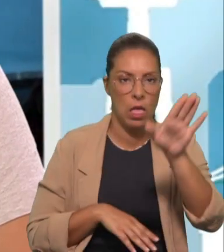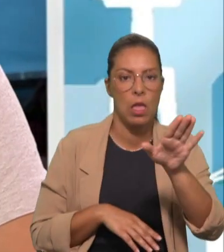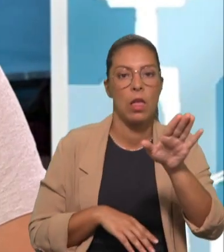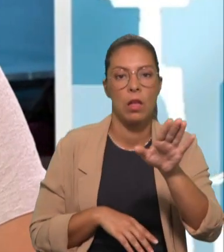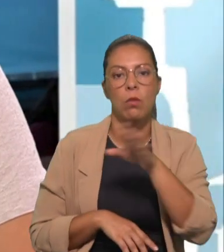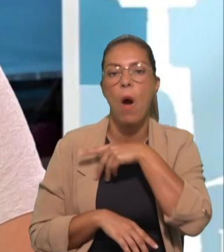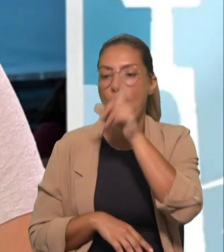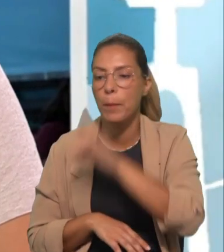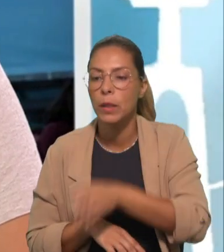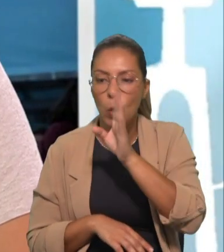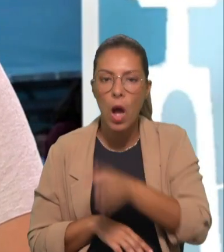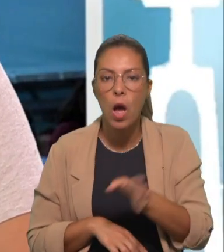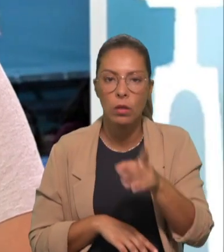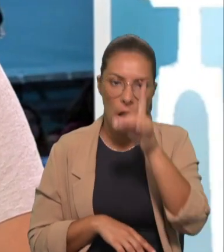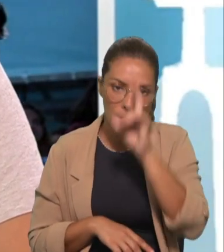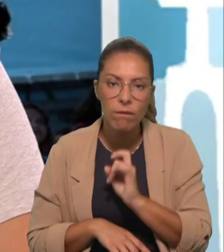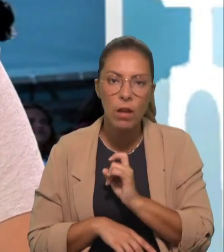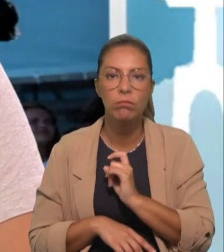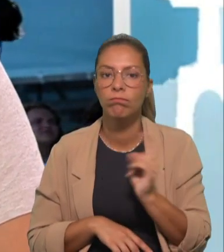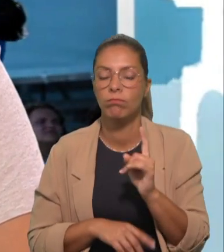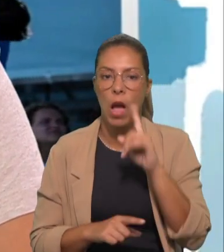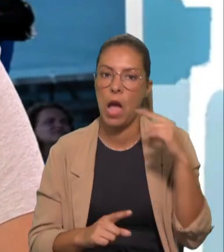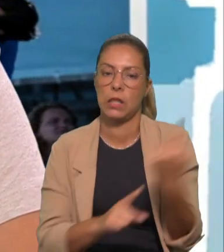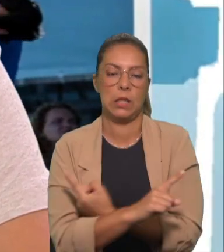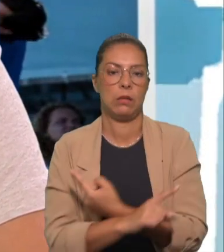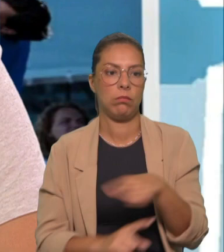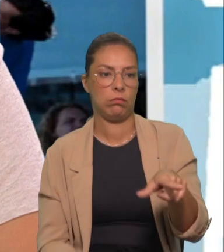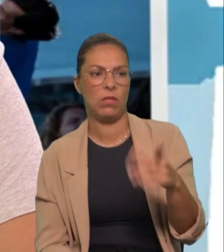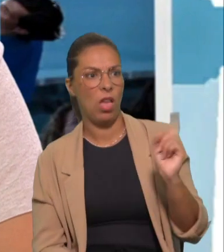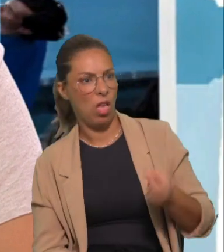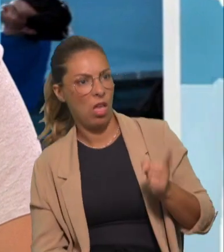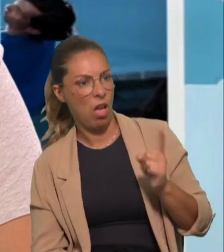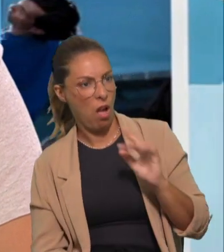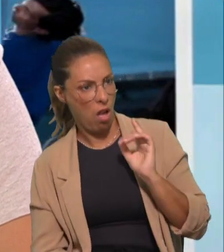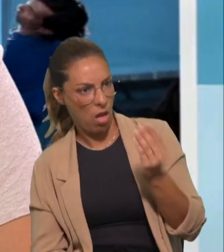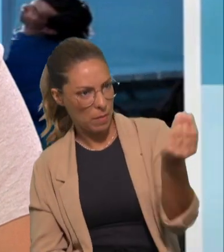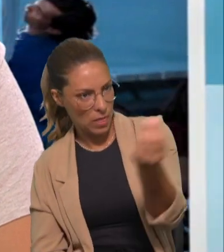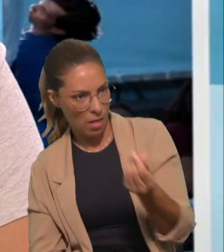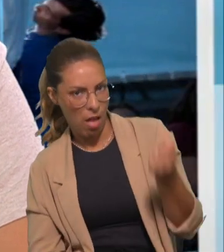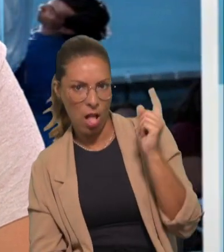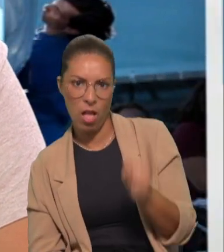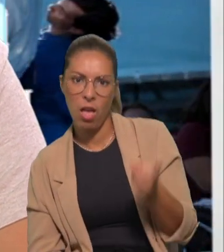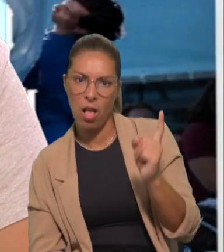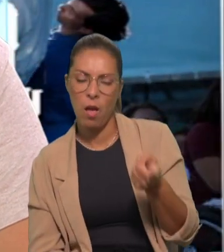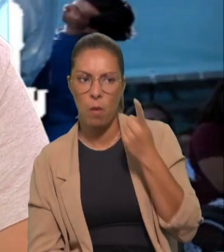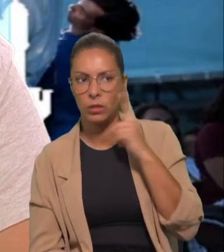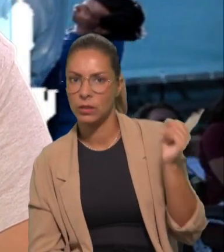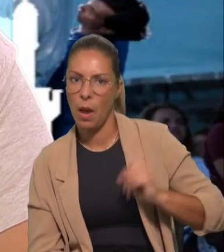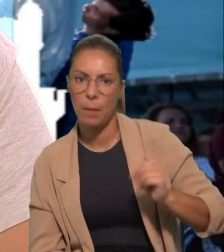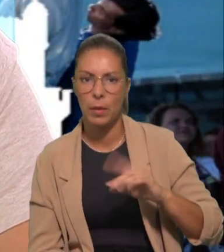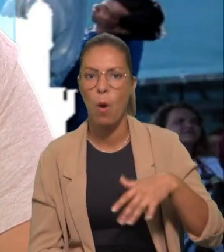habituados e irmos para realidades que às vezes nem sequer imaginamos que existem ou não estamos de todo habituados.